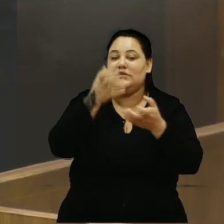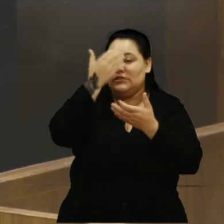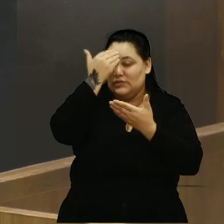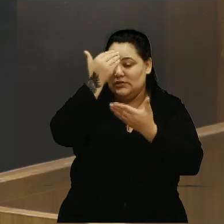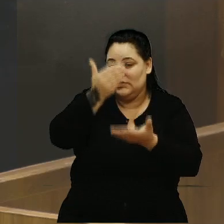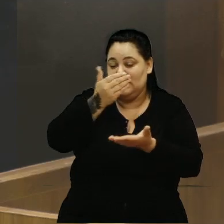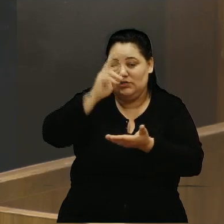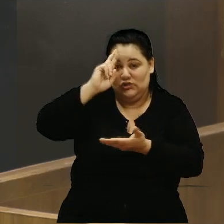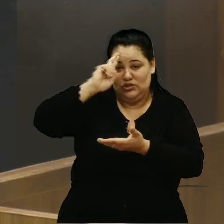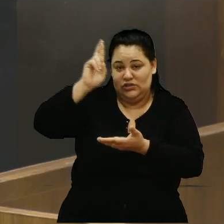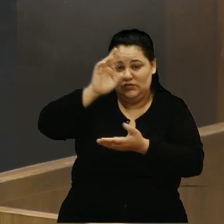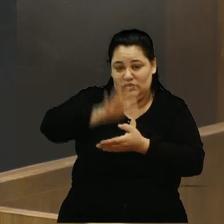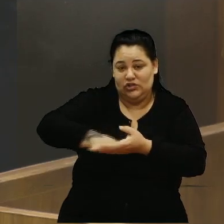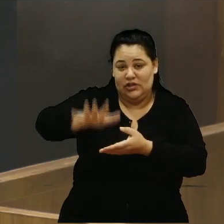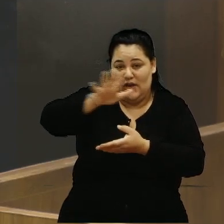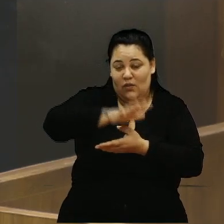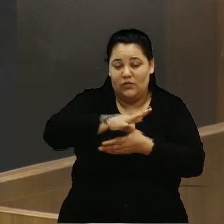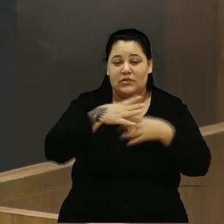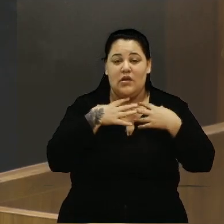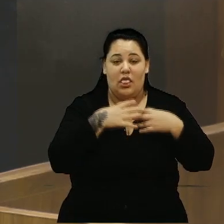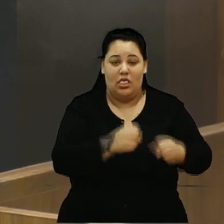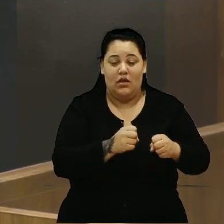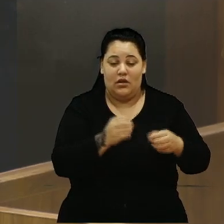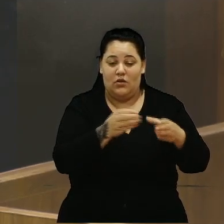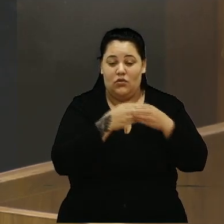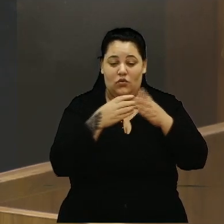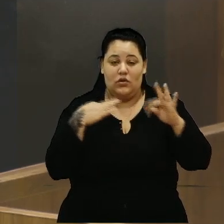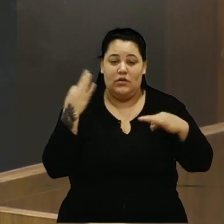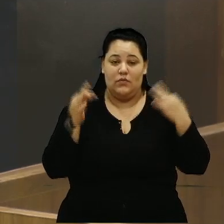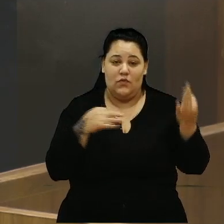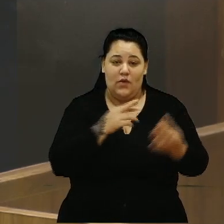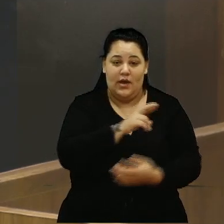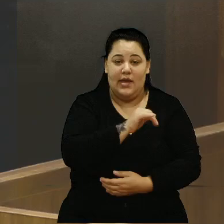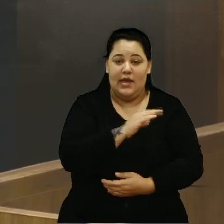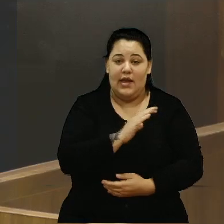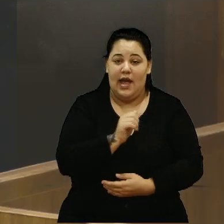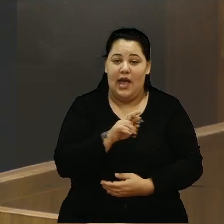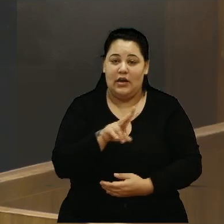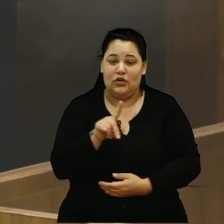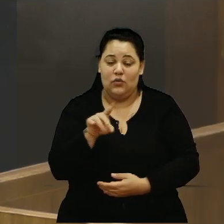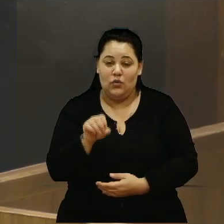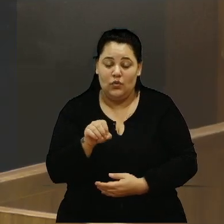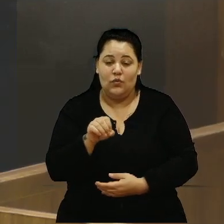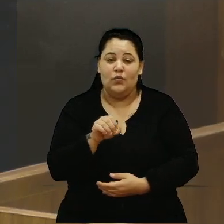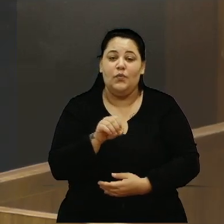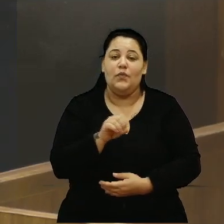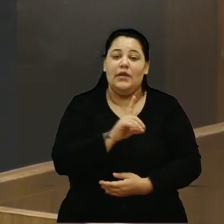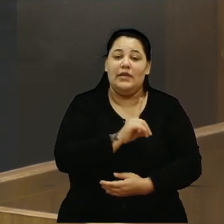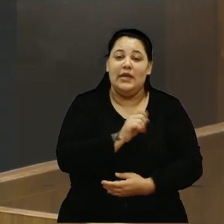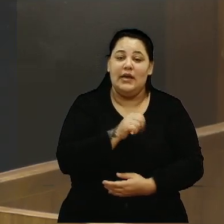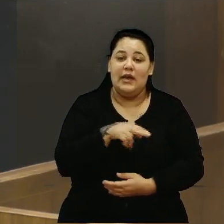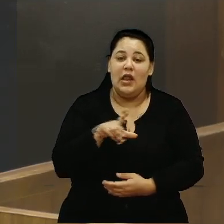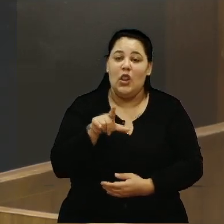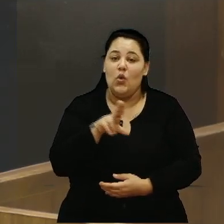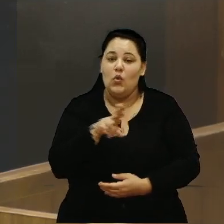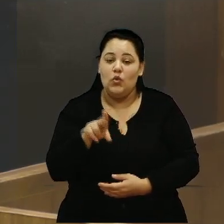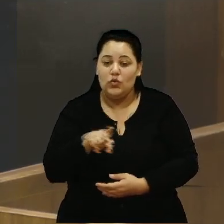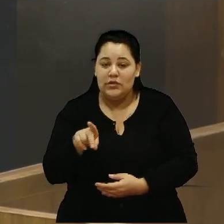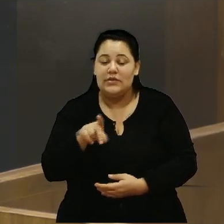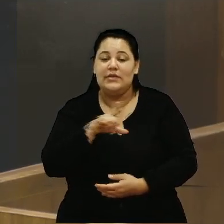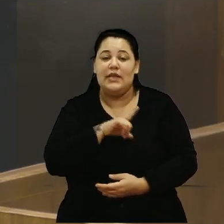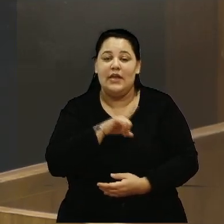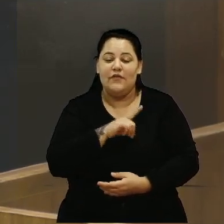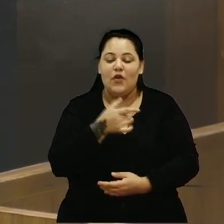né, diretor-geral da Secretaria do Turismo, Ricardo Daneluz, que esteve conosco ali, né, muito solícito,